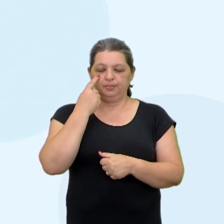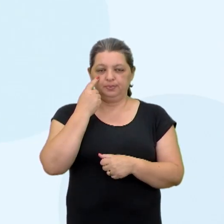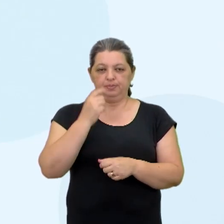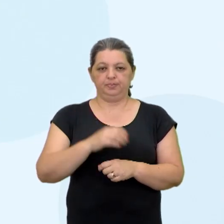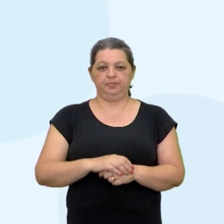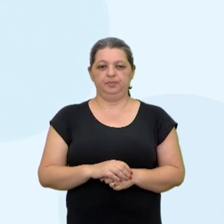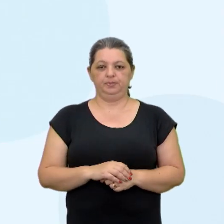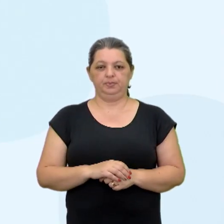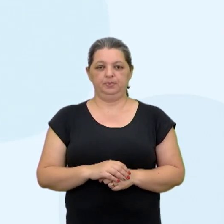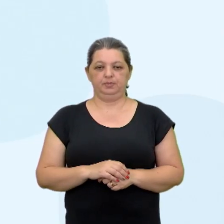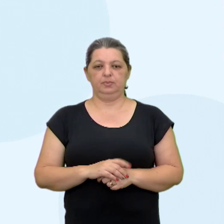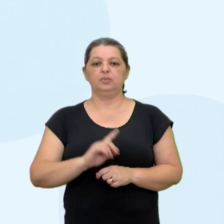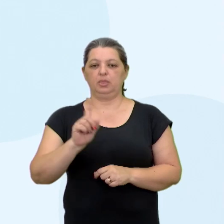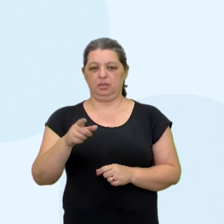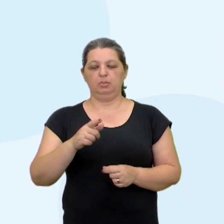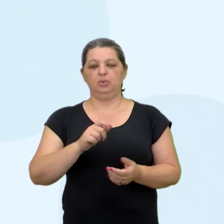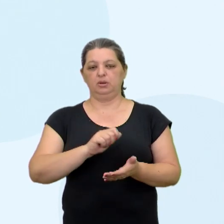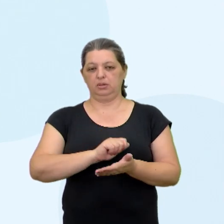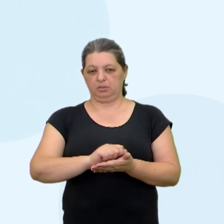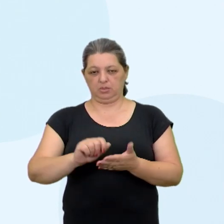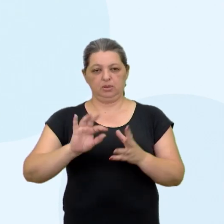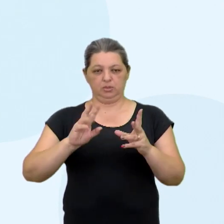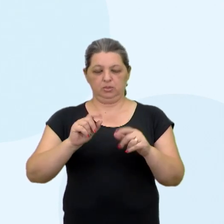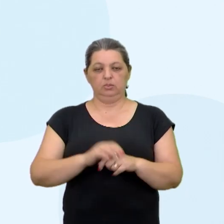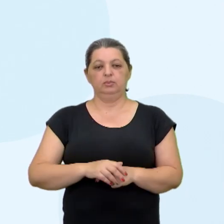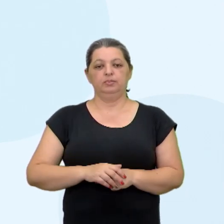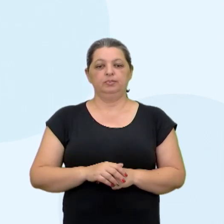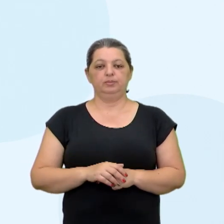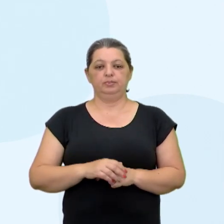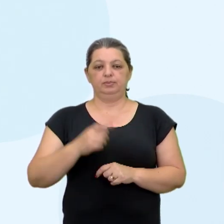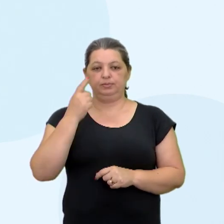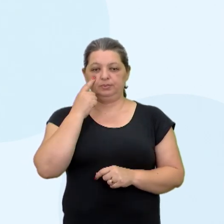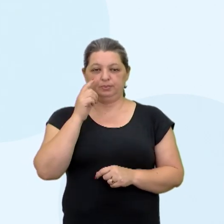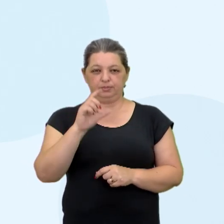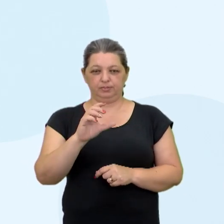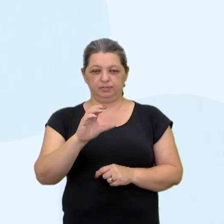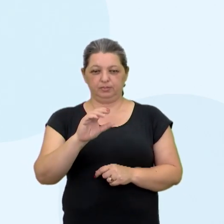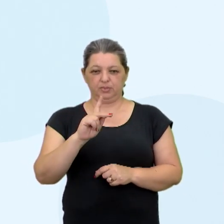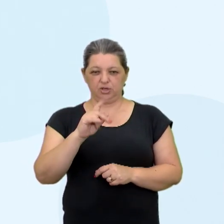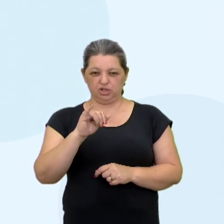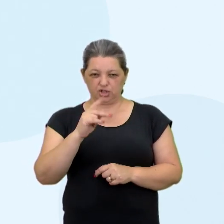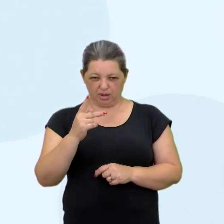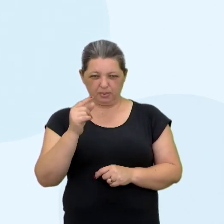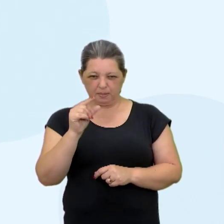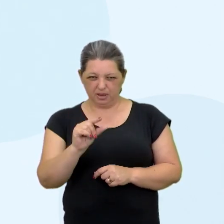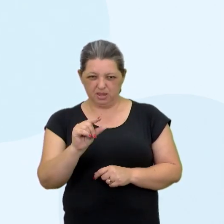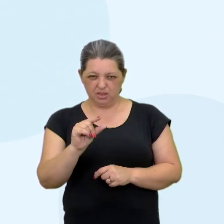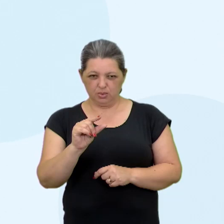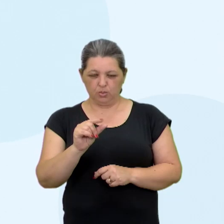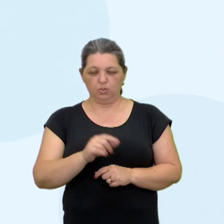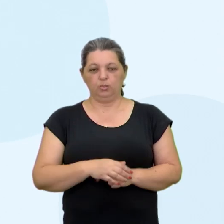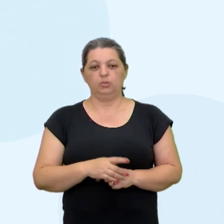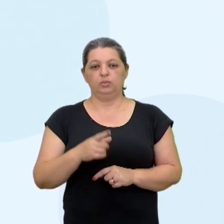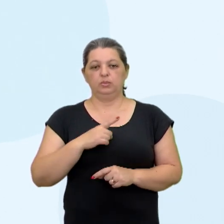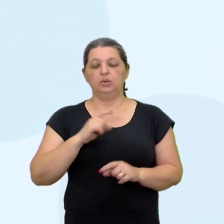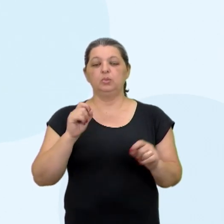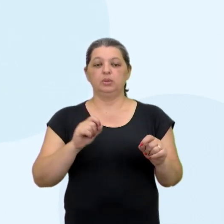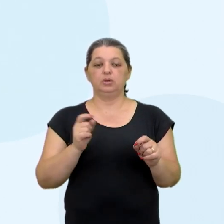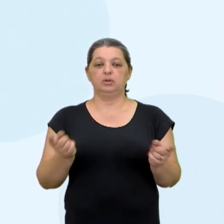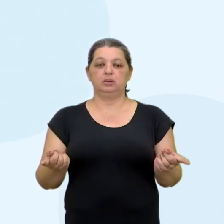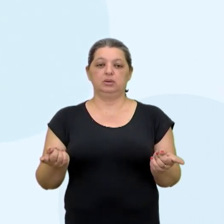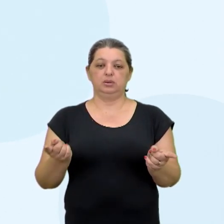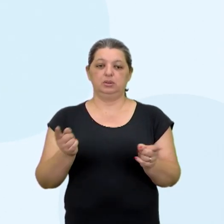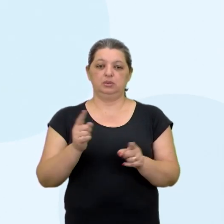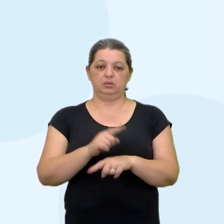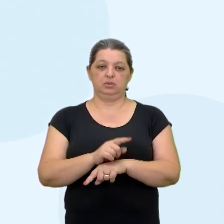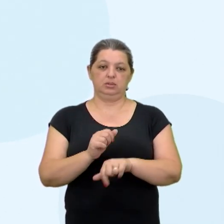bem aqui. Eu já vou apagar tudo de novo. Esse chipzinho, tá? Pequenininho que a gente tem aí, ele converte,